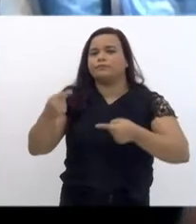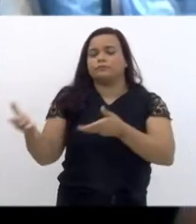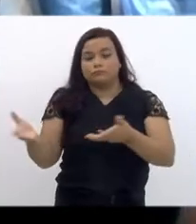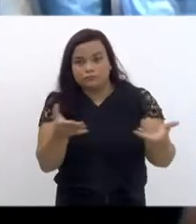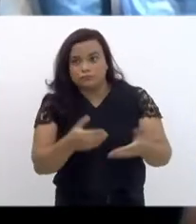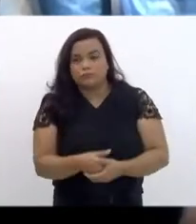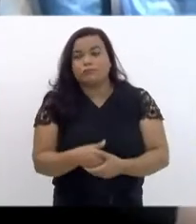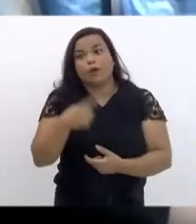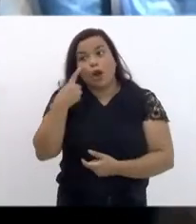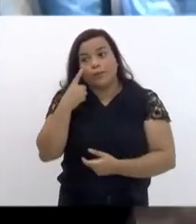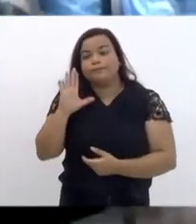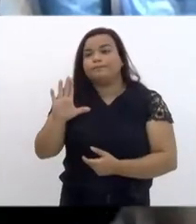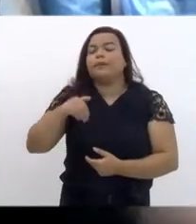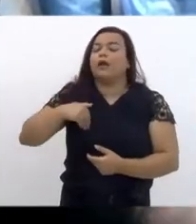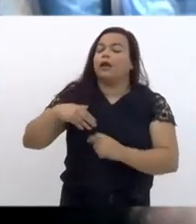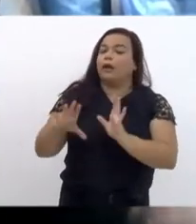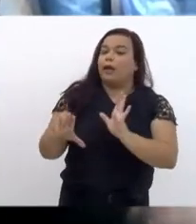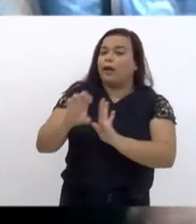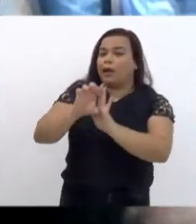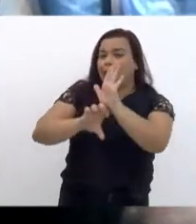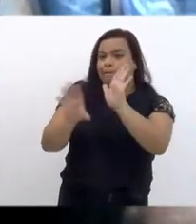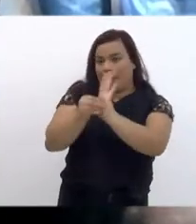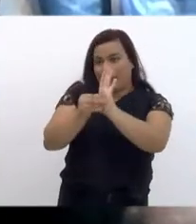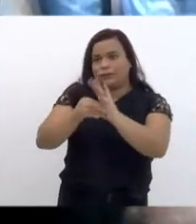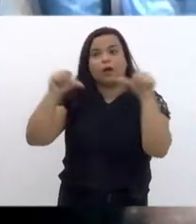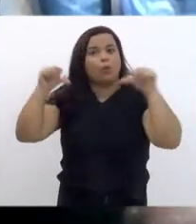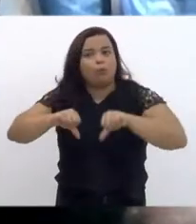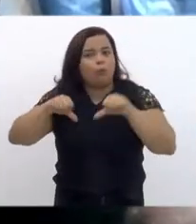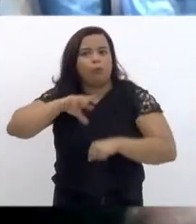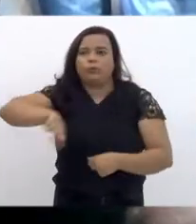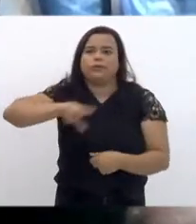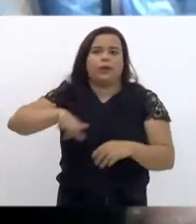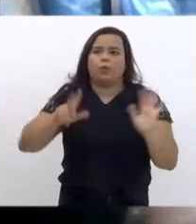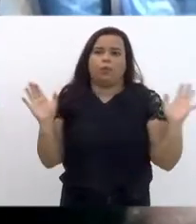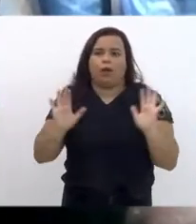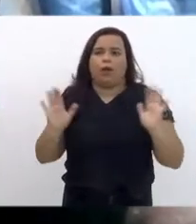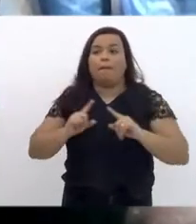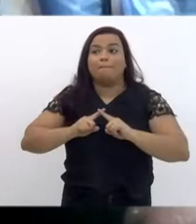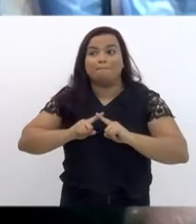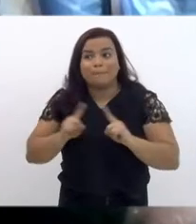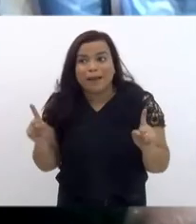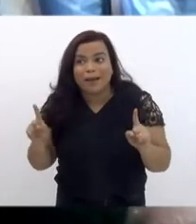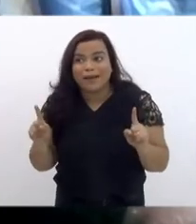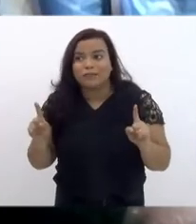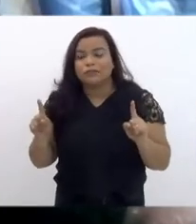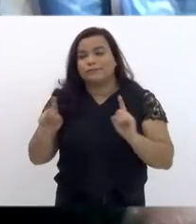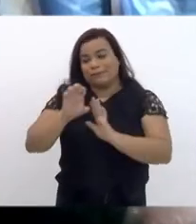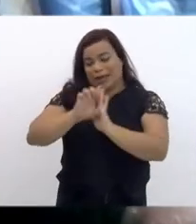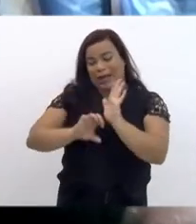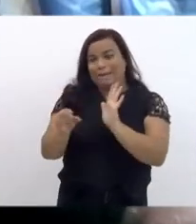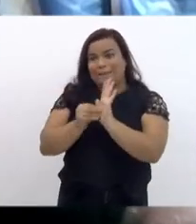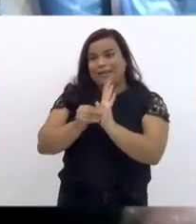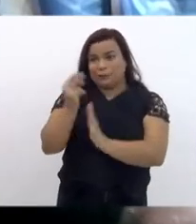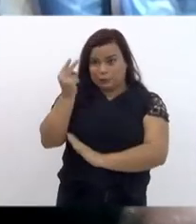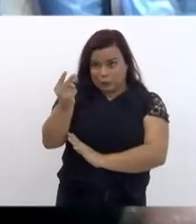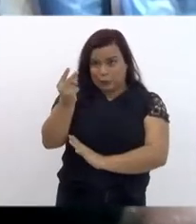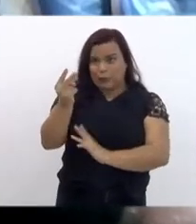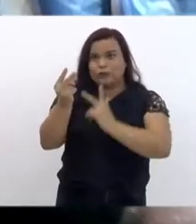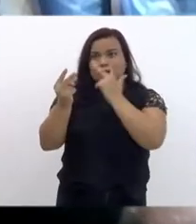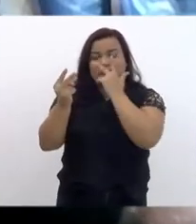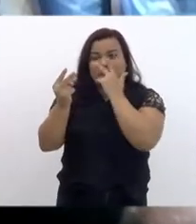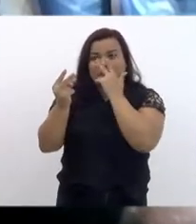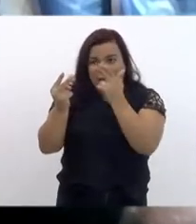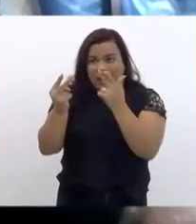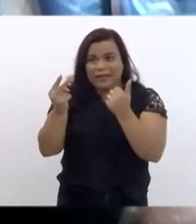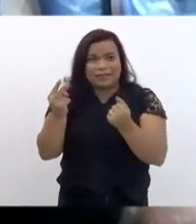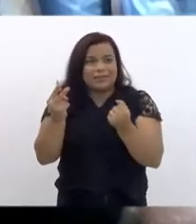emenda não é má, mas ela acaba dando... A emenda 2 acaba dando para a